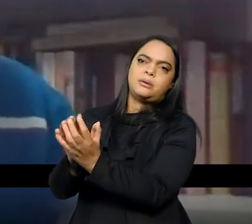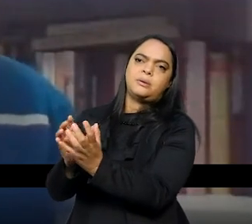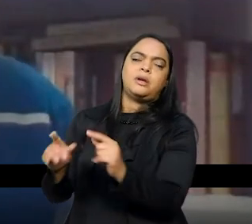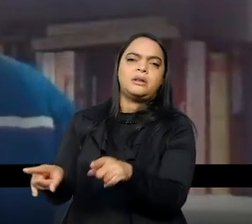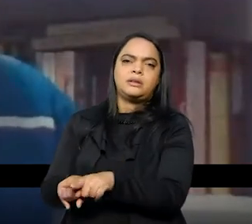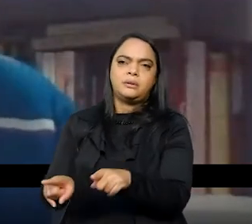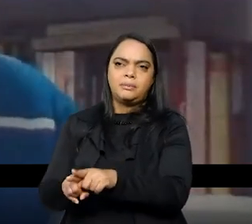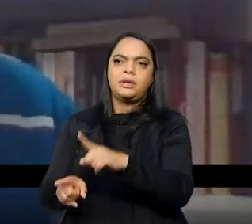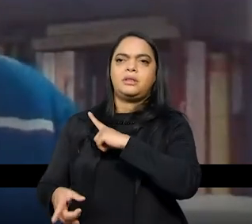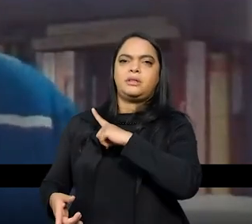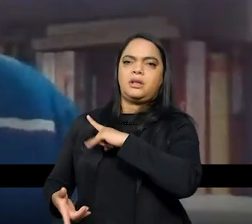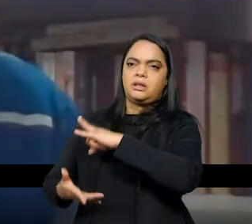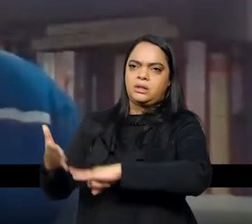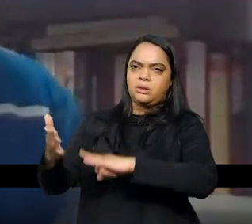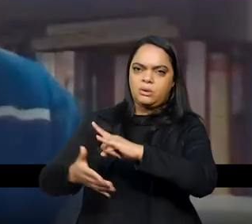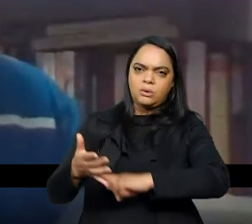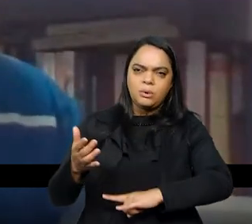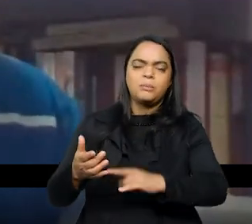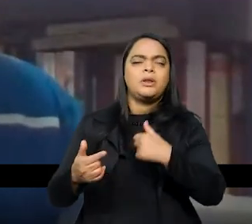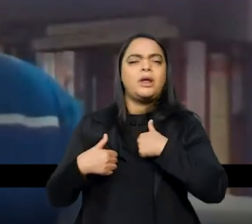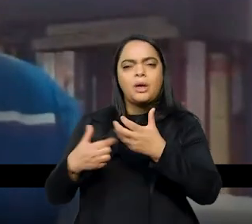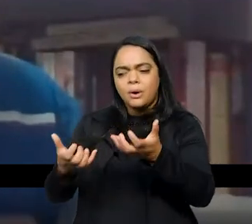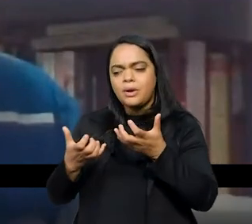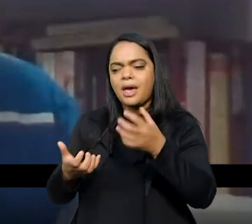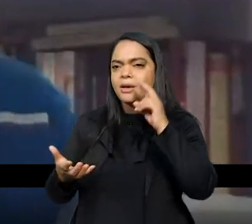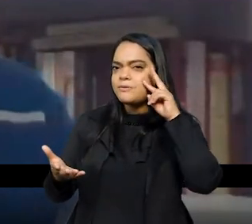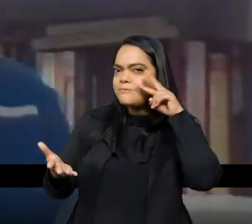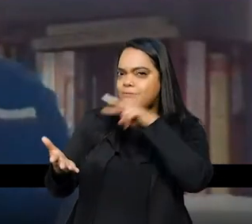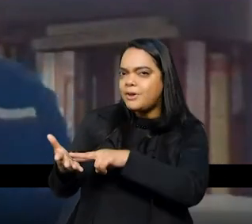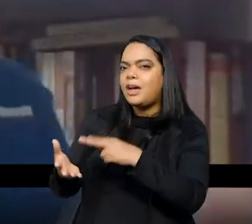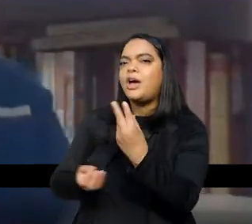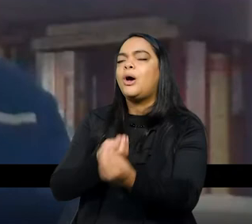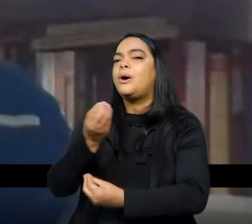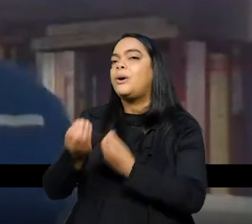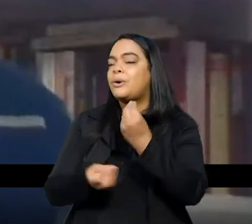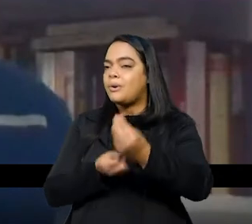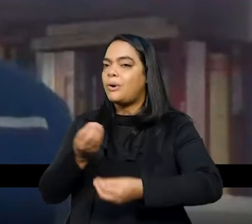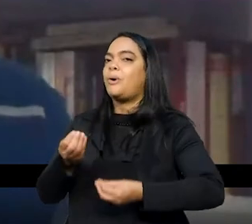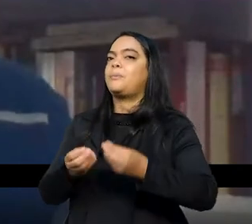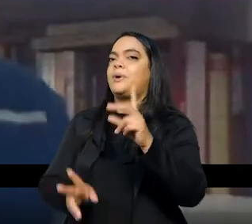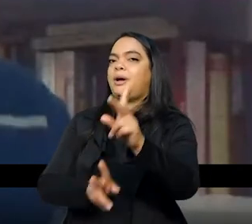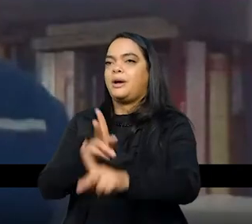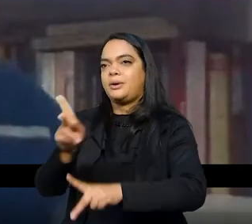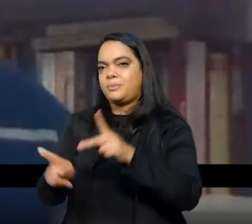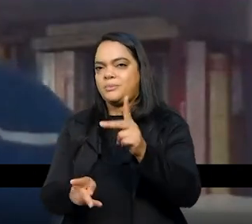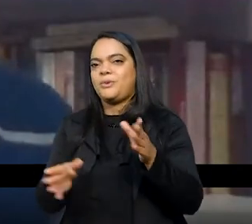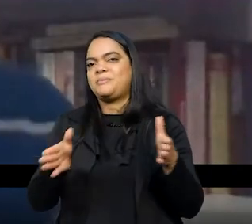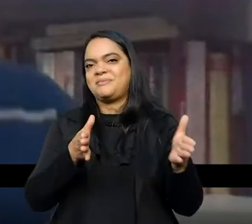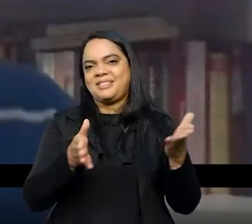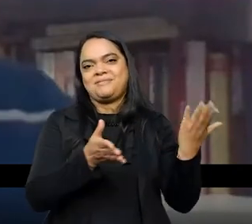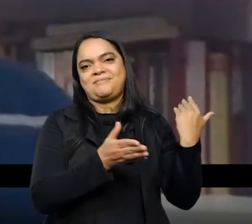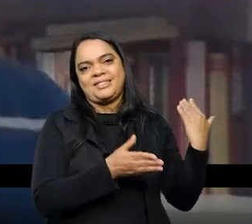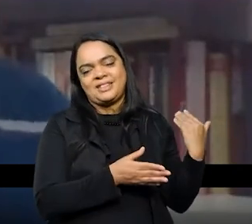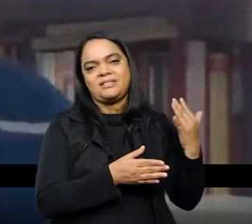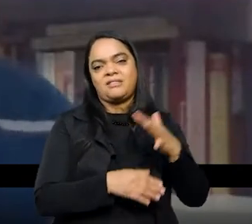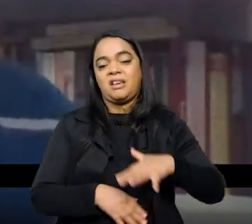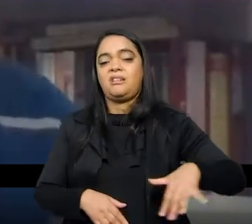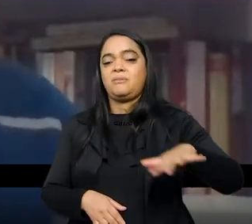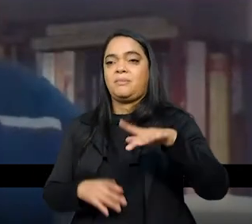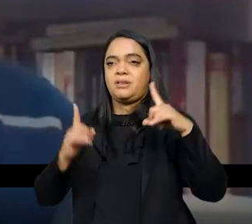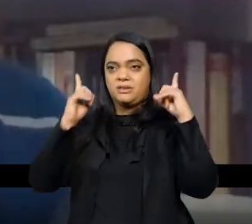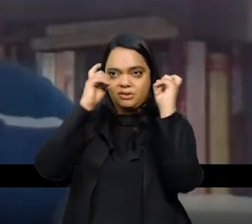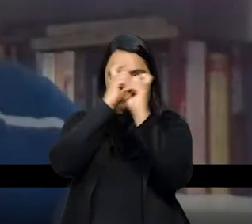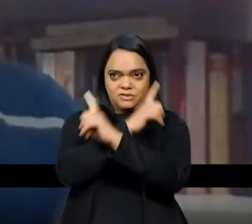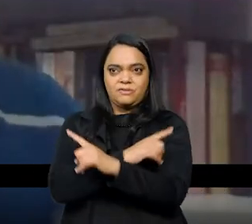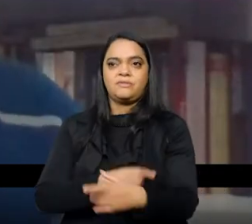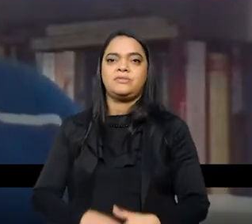aqui no Recife, eu quero ver se eu vejo como era aquele sertanejo ali nesse período, né? Que é uma área muito difícil, era na época. Eu acho